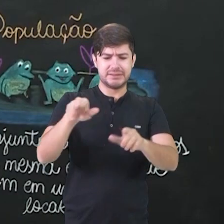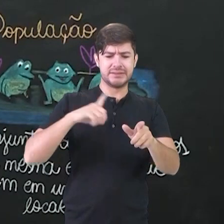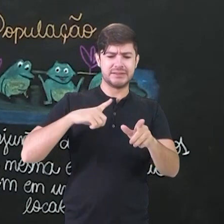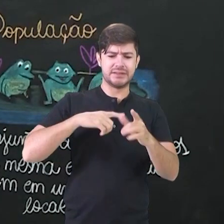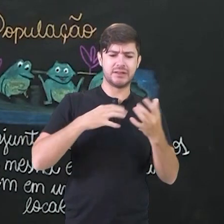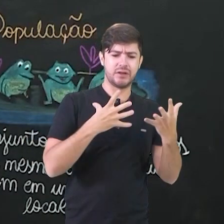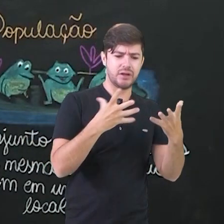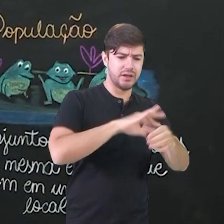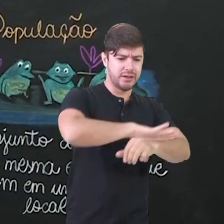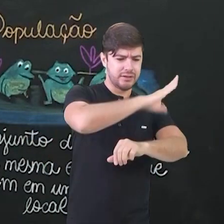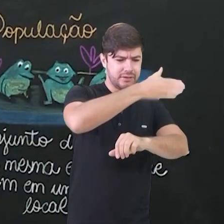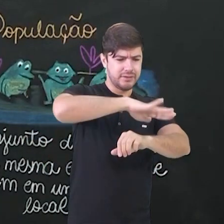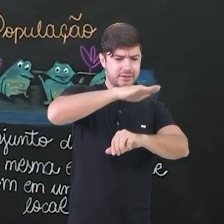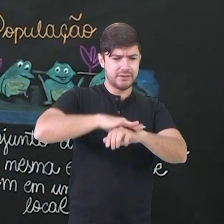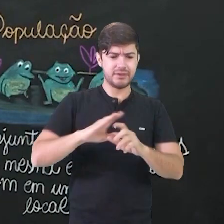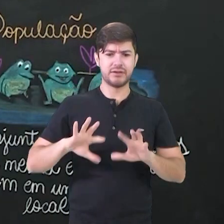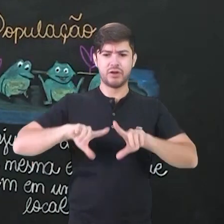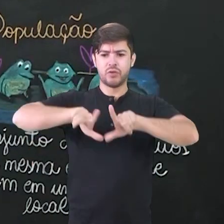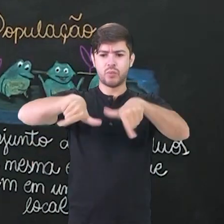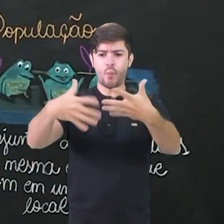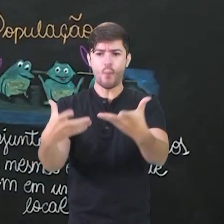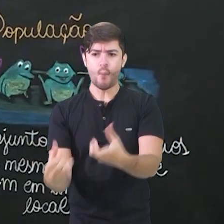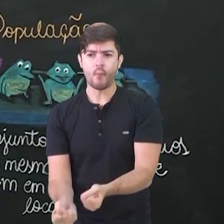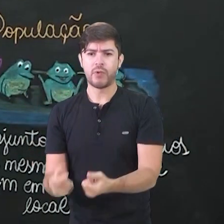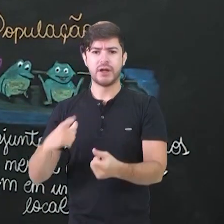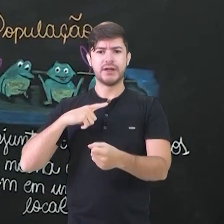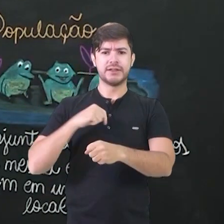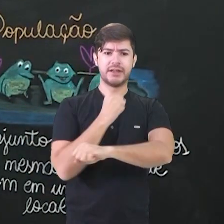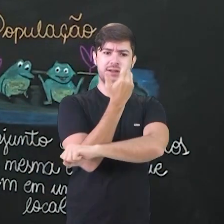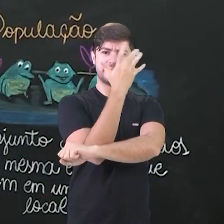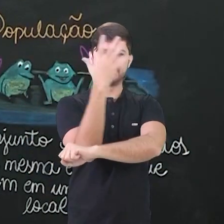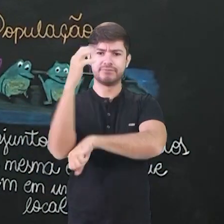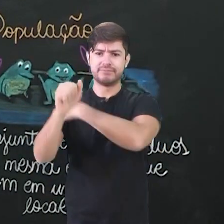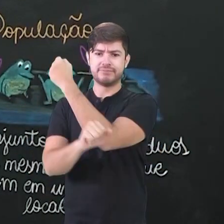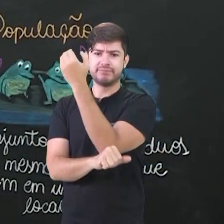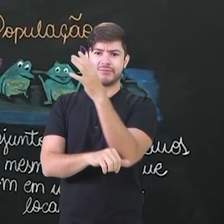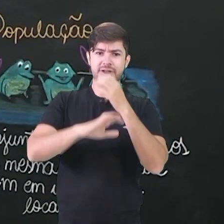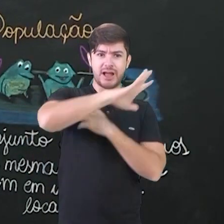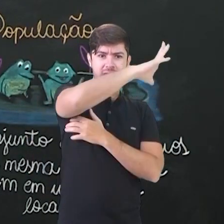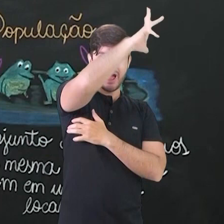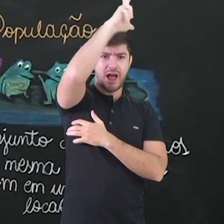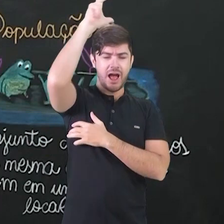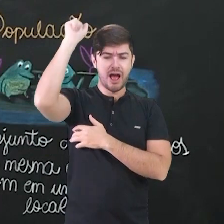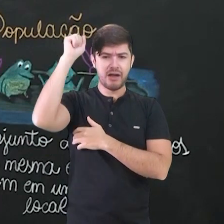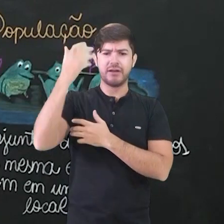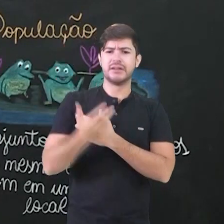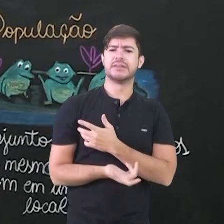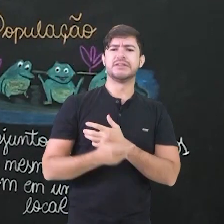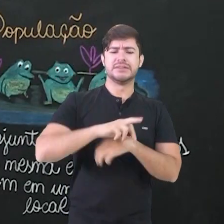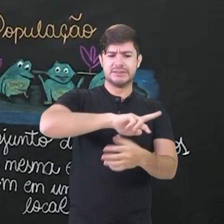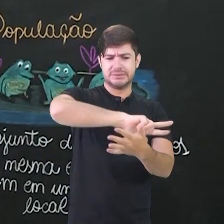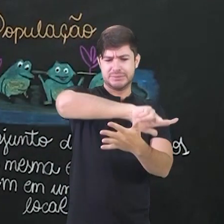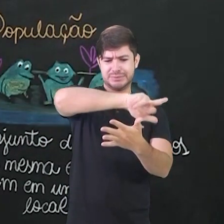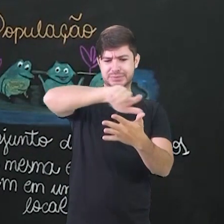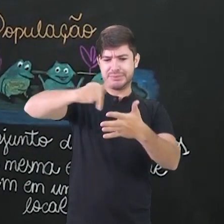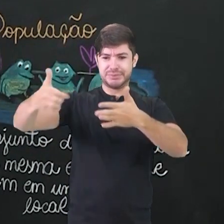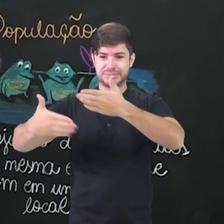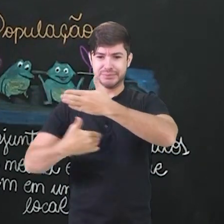o cerrado, a caatinga, eu tenho um manguezal, uma floresta amazônica, diversidade de